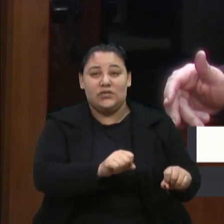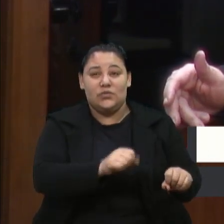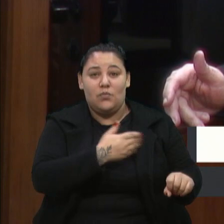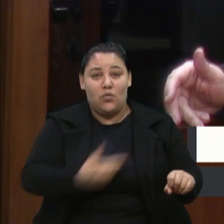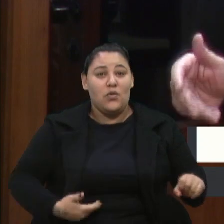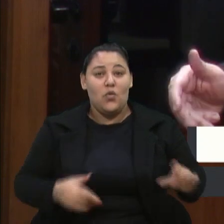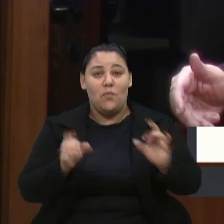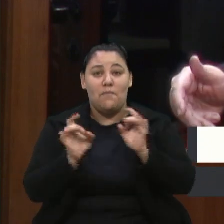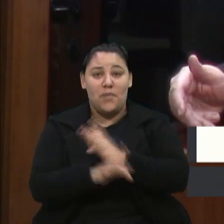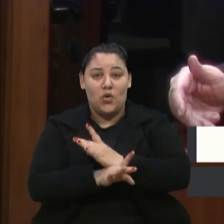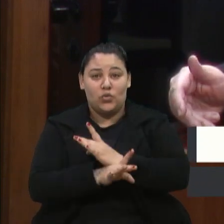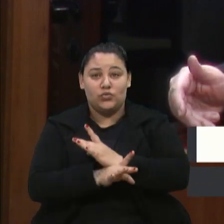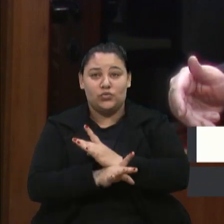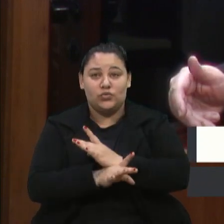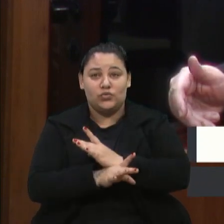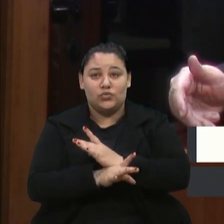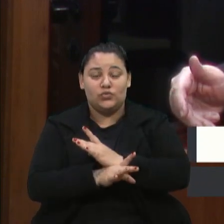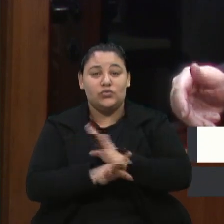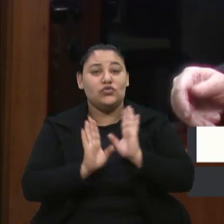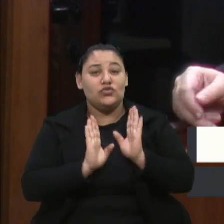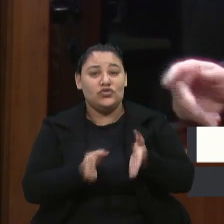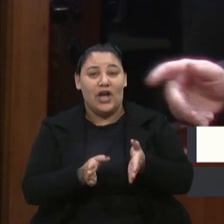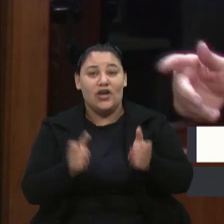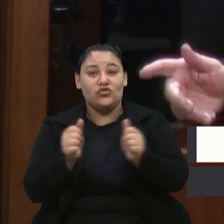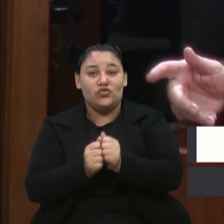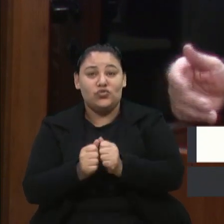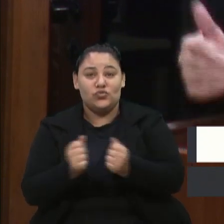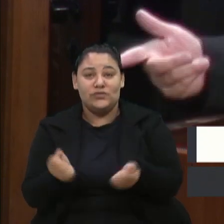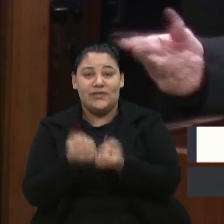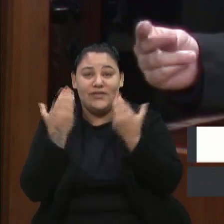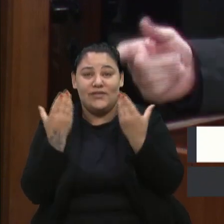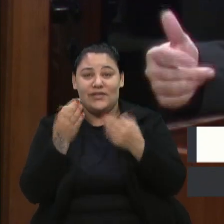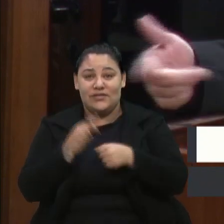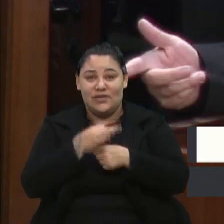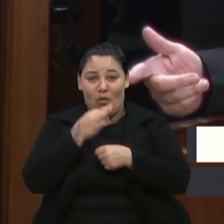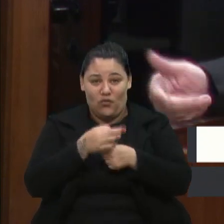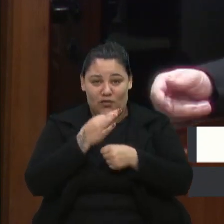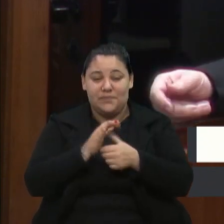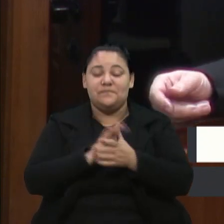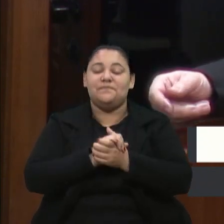implantado na festa da uva. Então, eu fiz